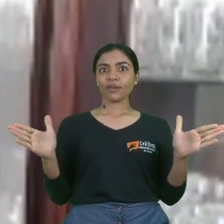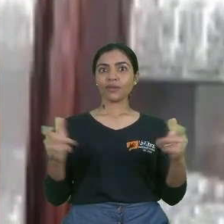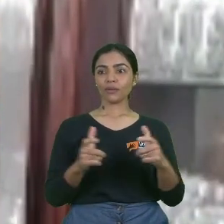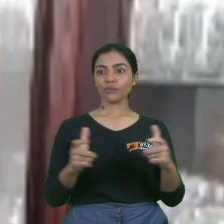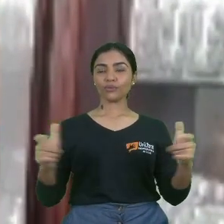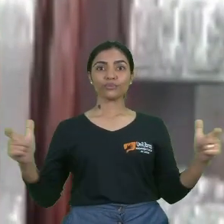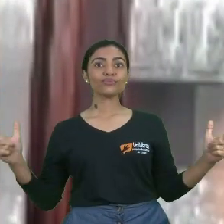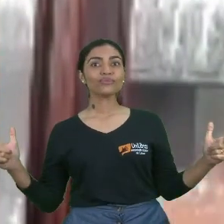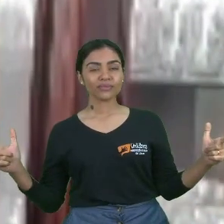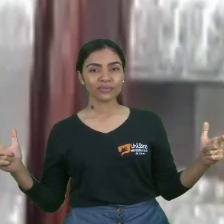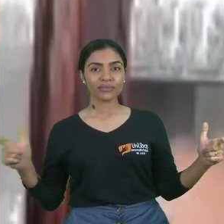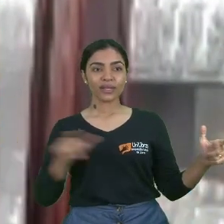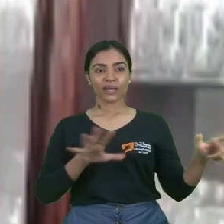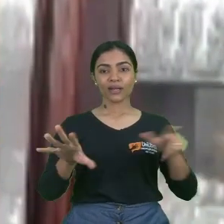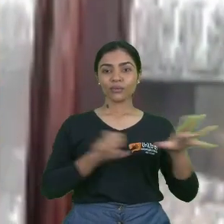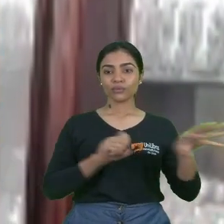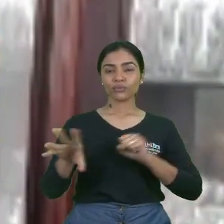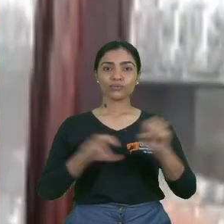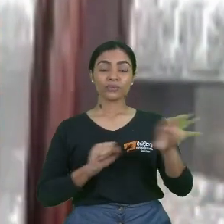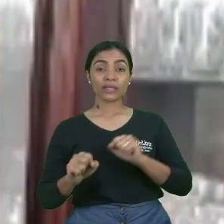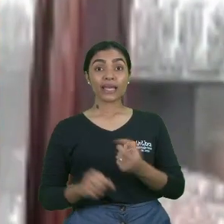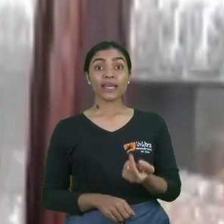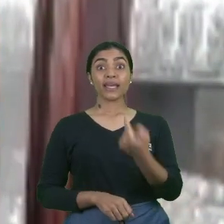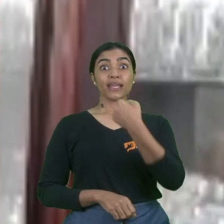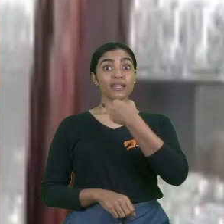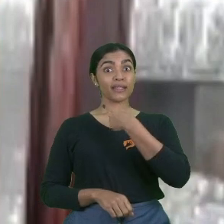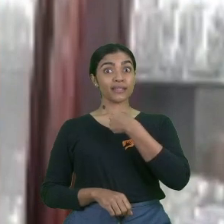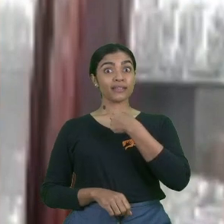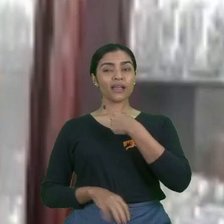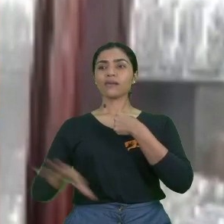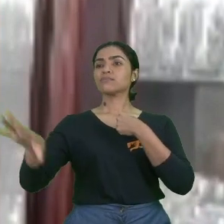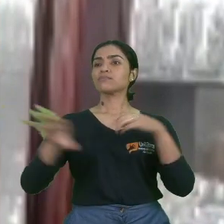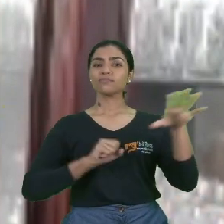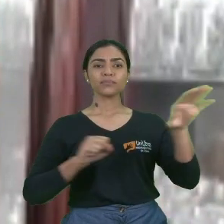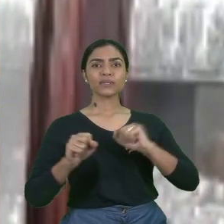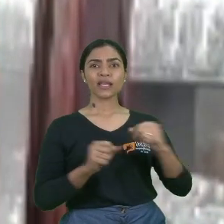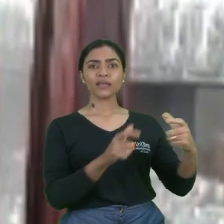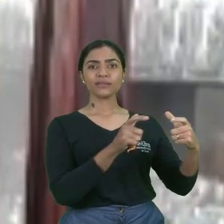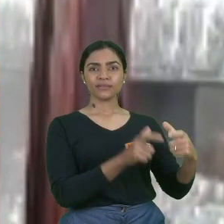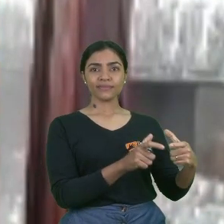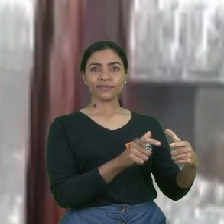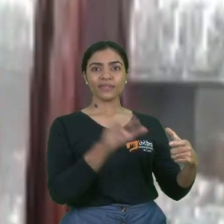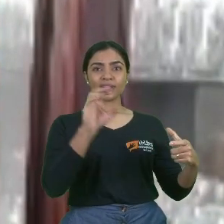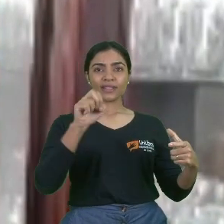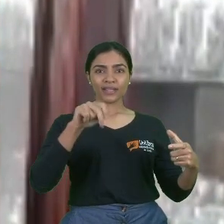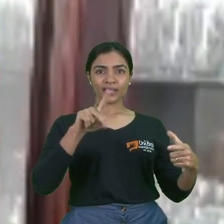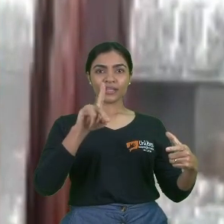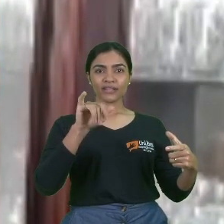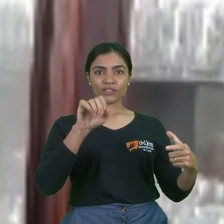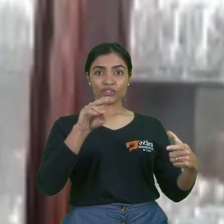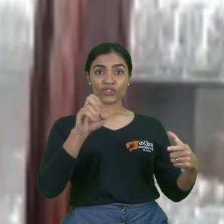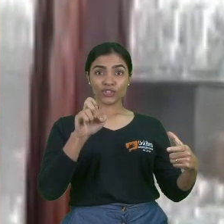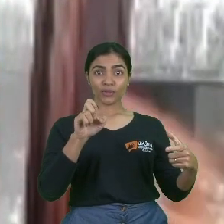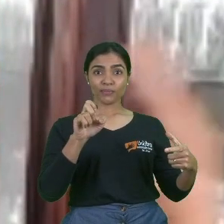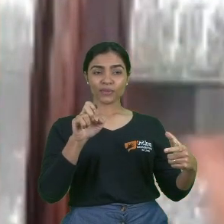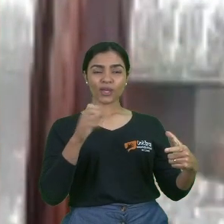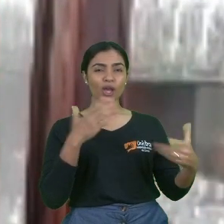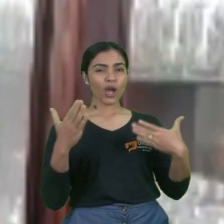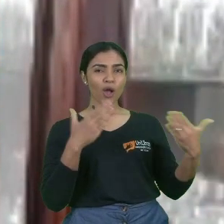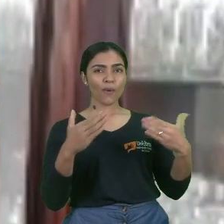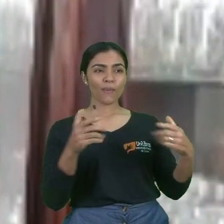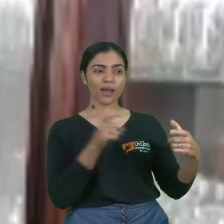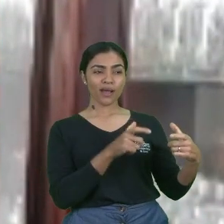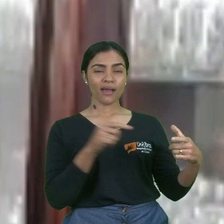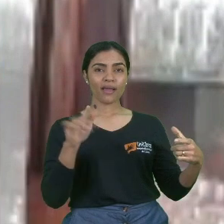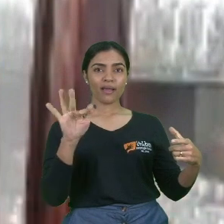então eu me minutri dessa fonte do indico escolher e mandamos para esses dois Porque